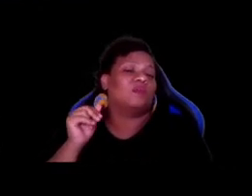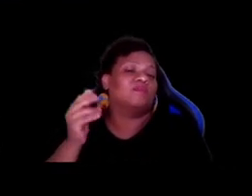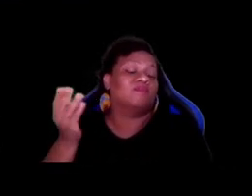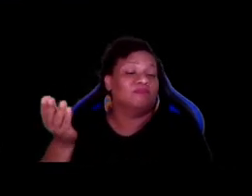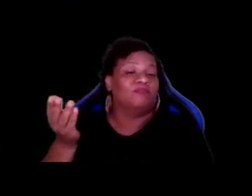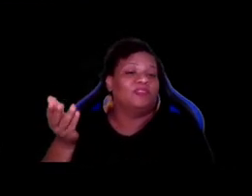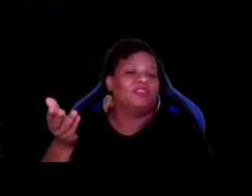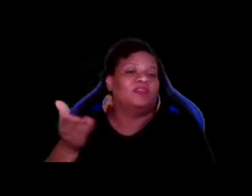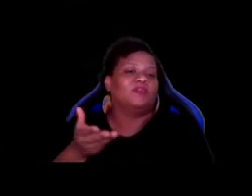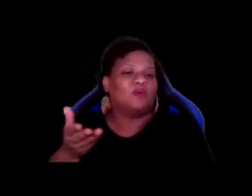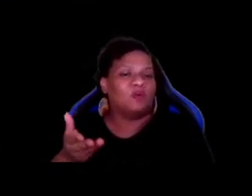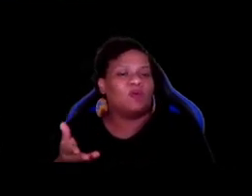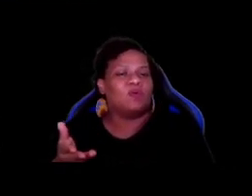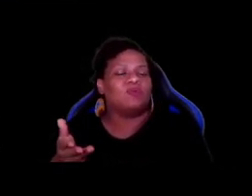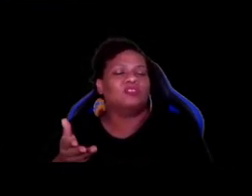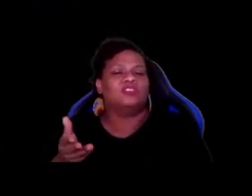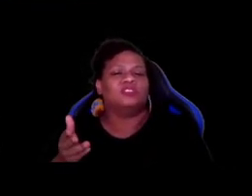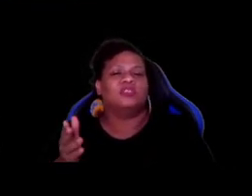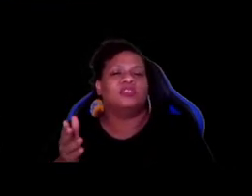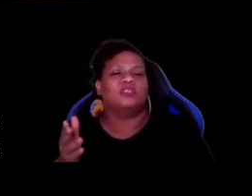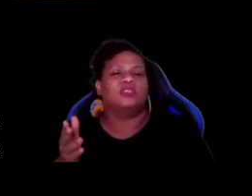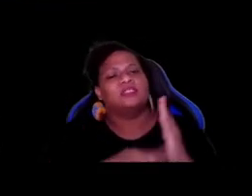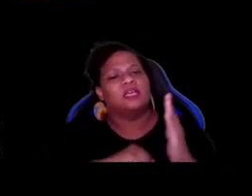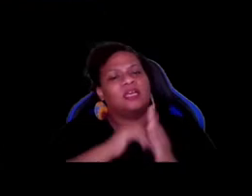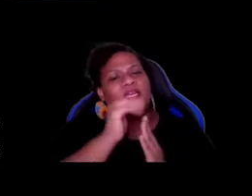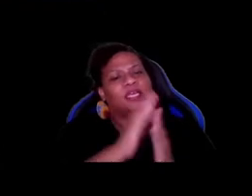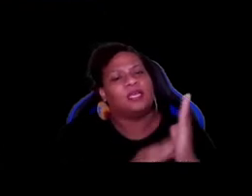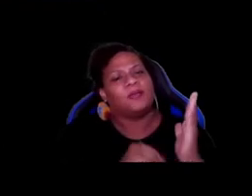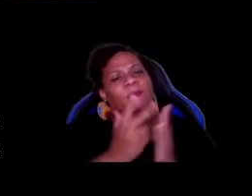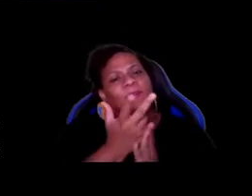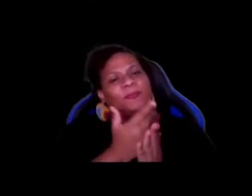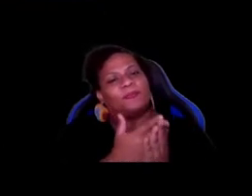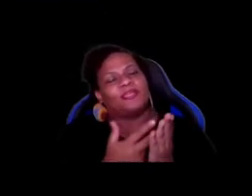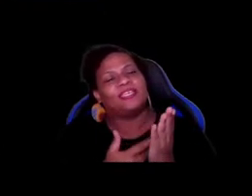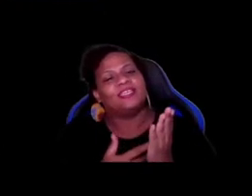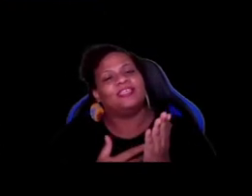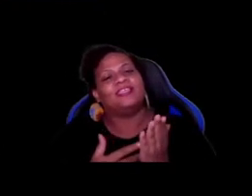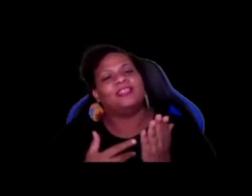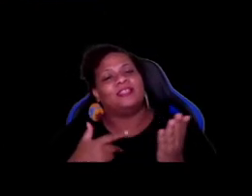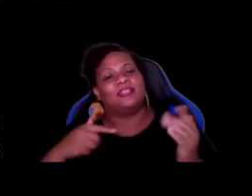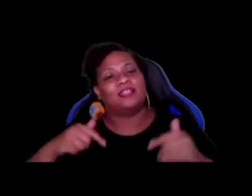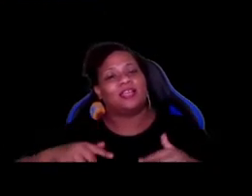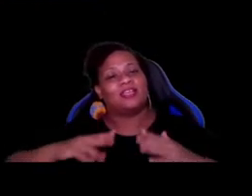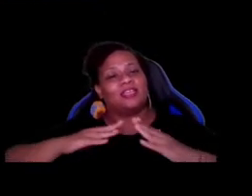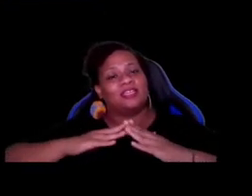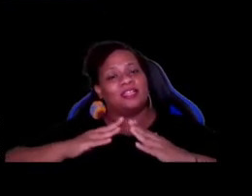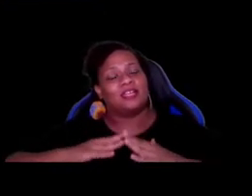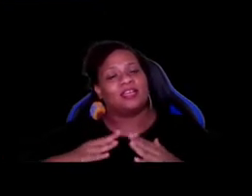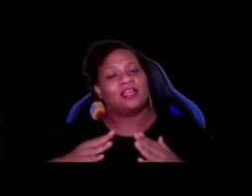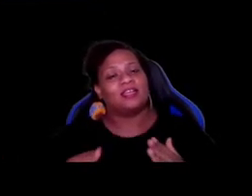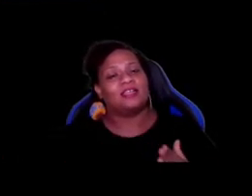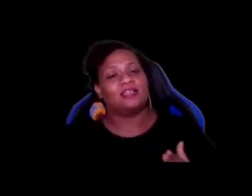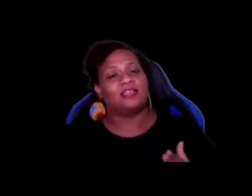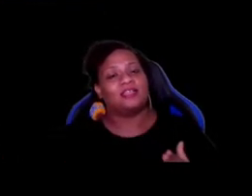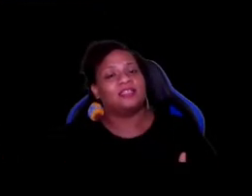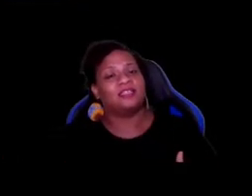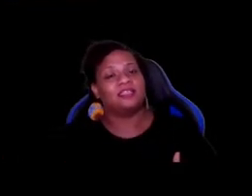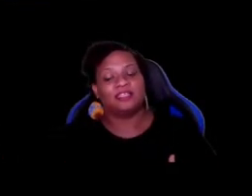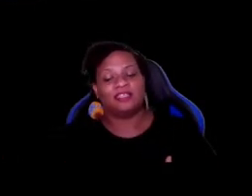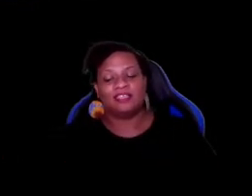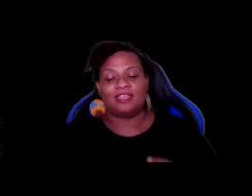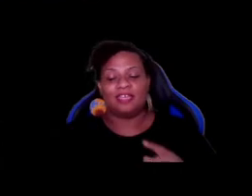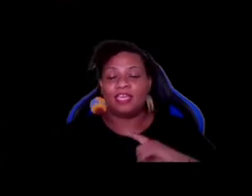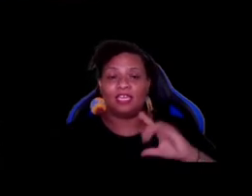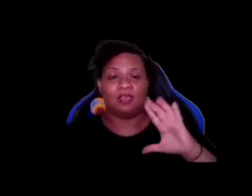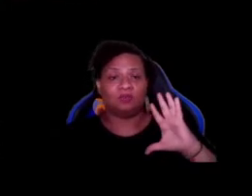pinto casa, eu Nossa. assisto. Aqui em casa eu sou meio que faz